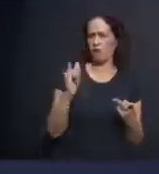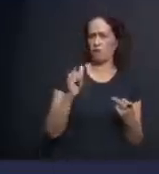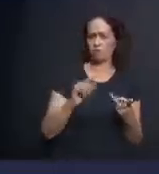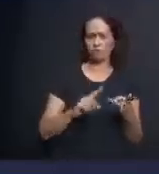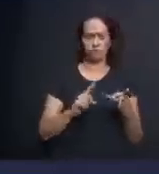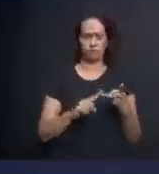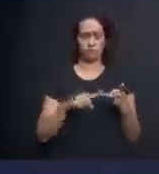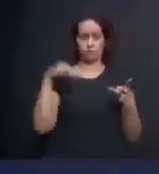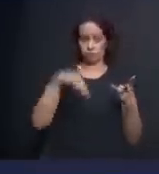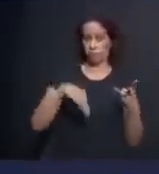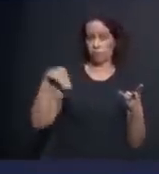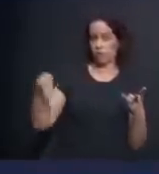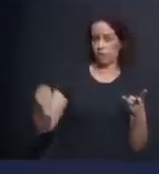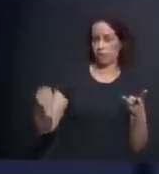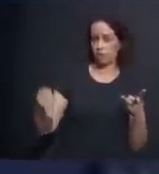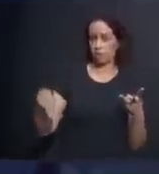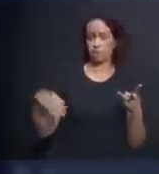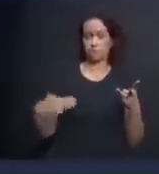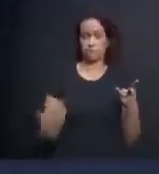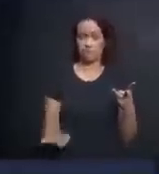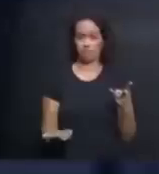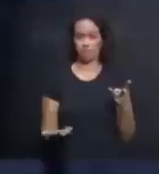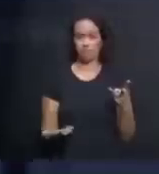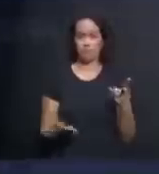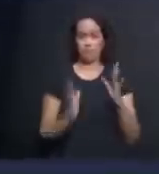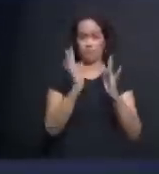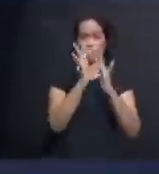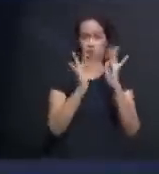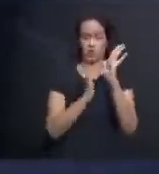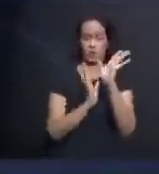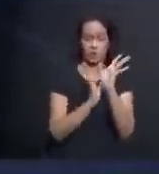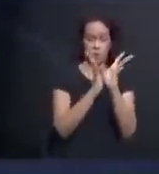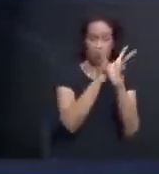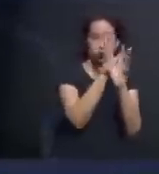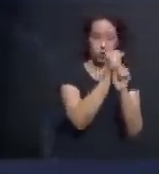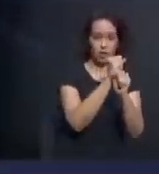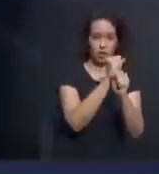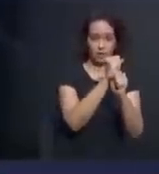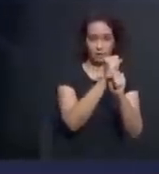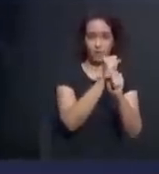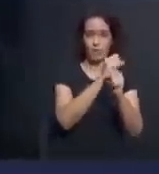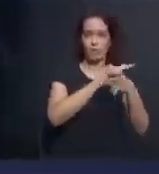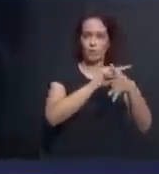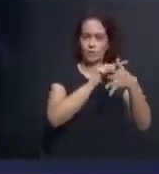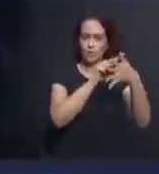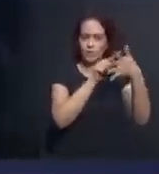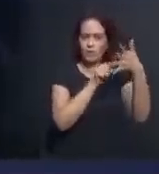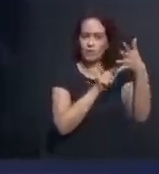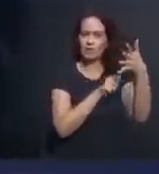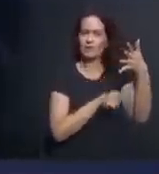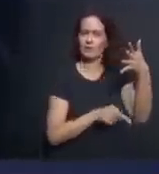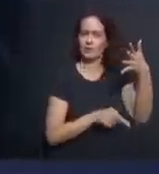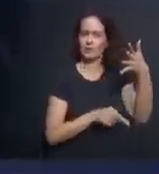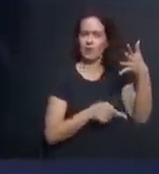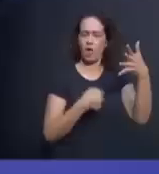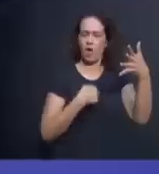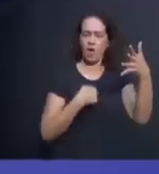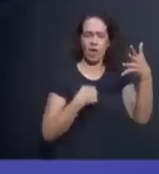pedacinho dele, mestre? O que que Deus te chamou para fazer nessa